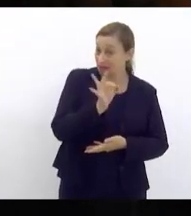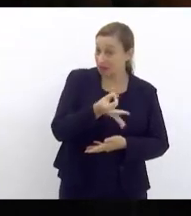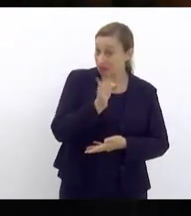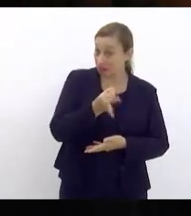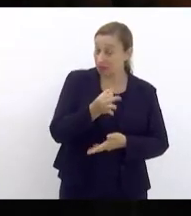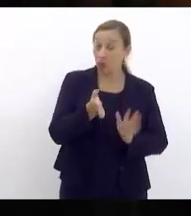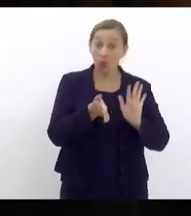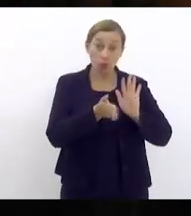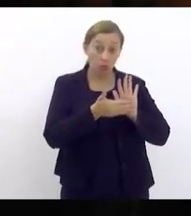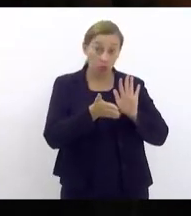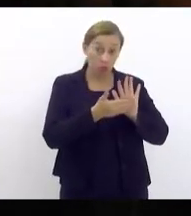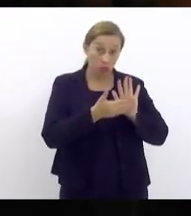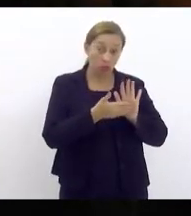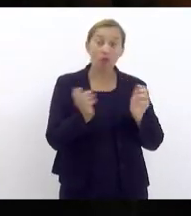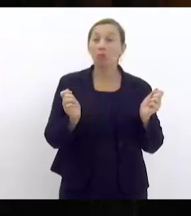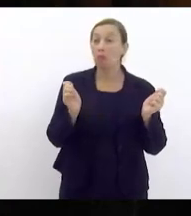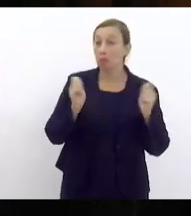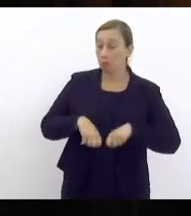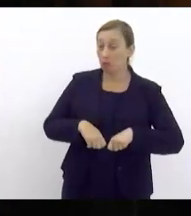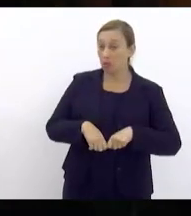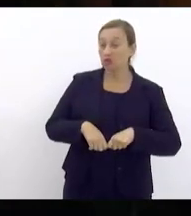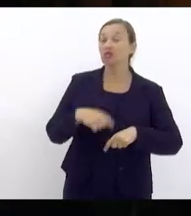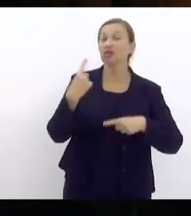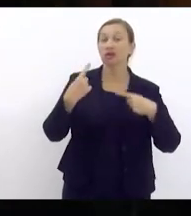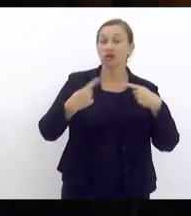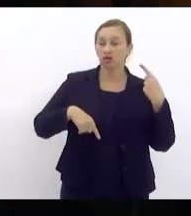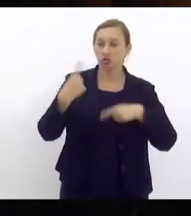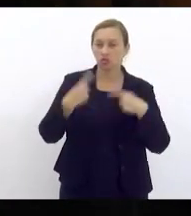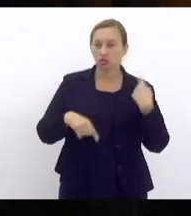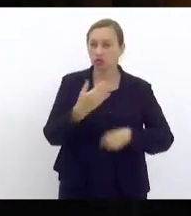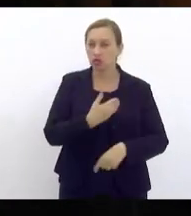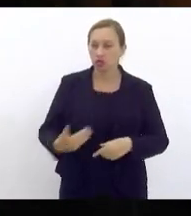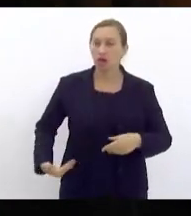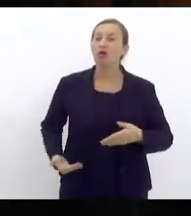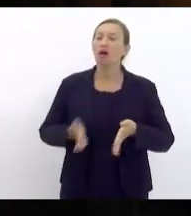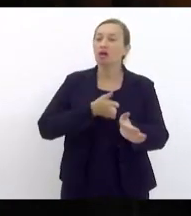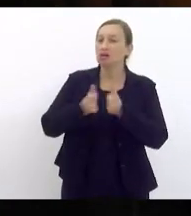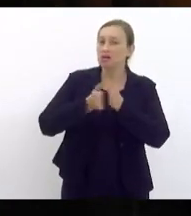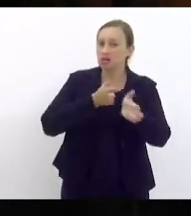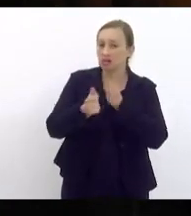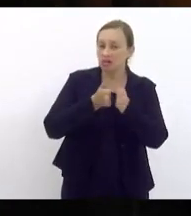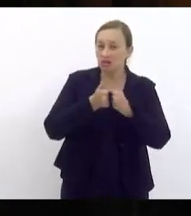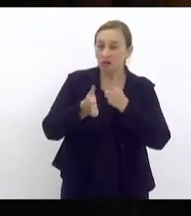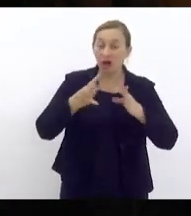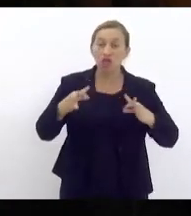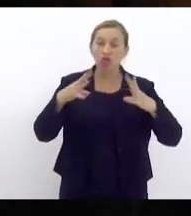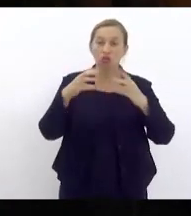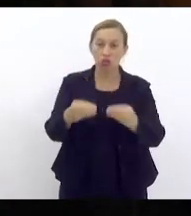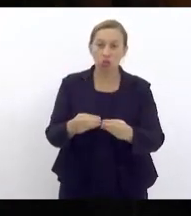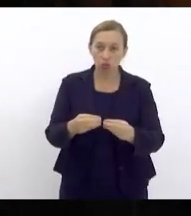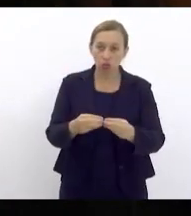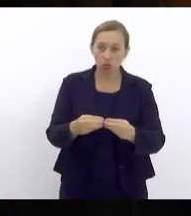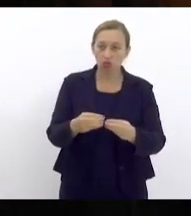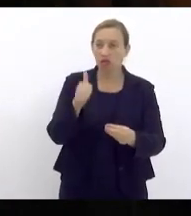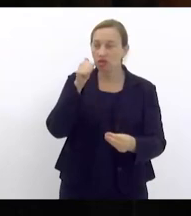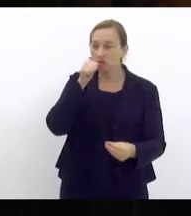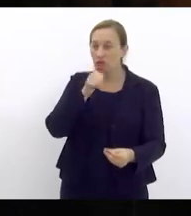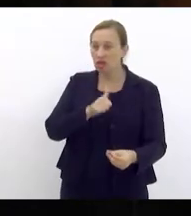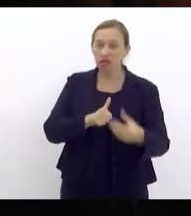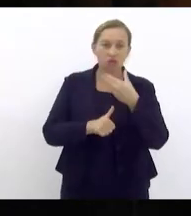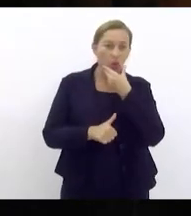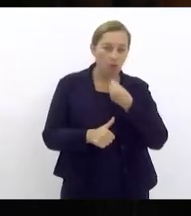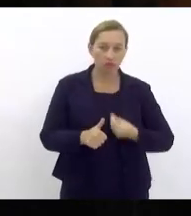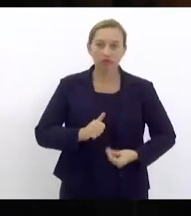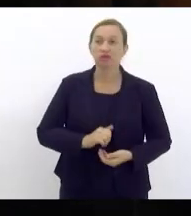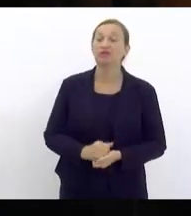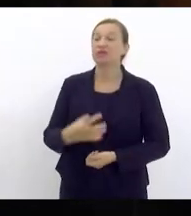propor e possibilitar que as políticas públicas sejam acessíveis acessíveis a todas a todos e a todos então nesse